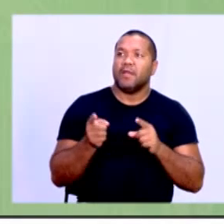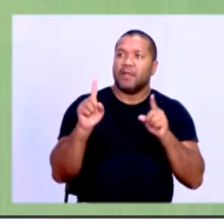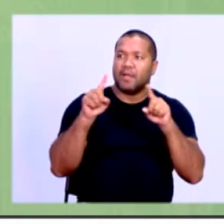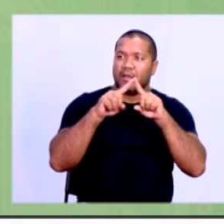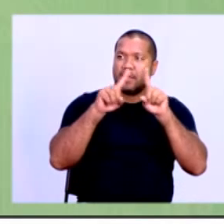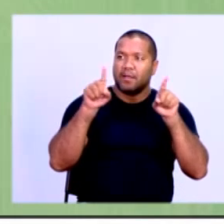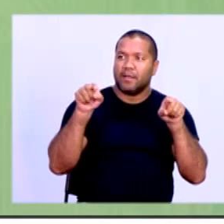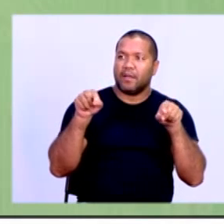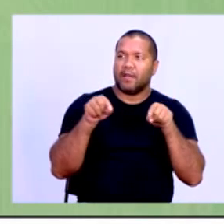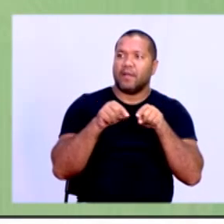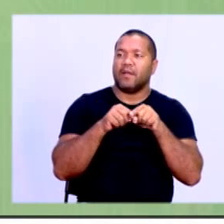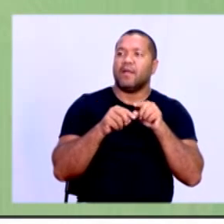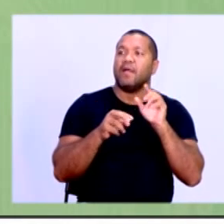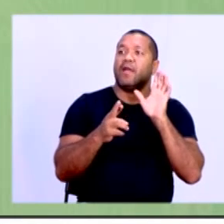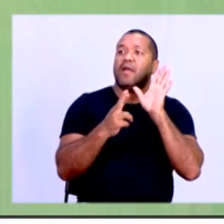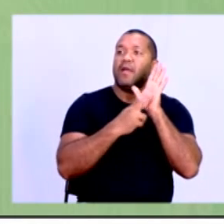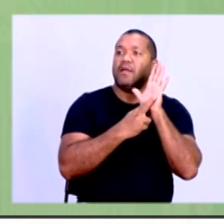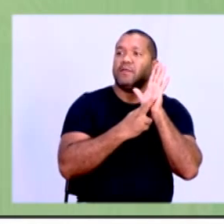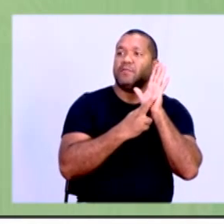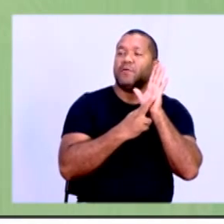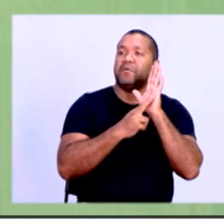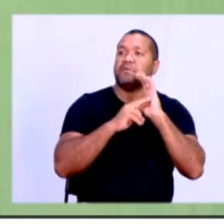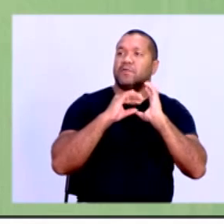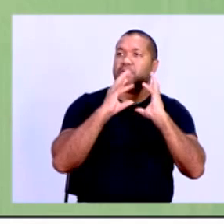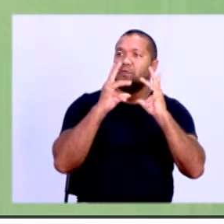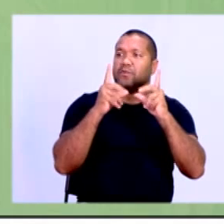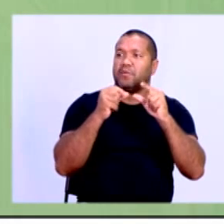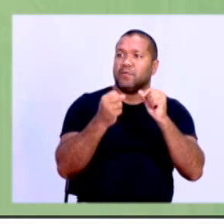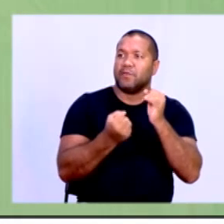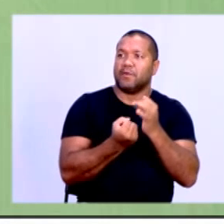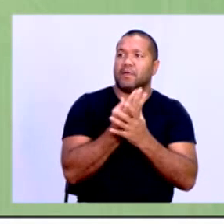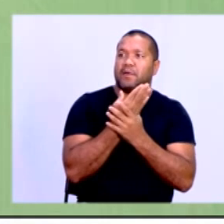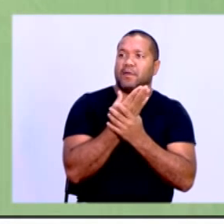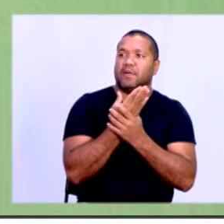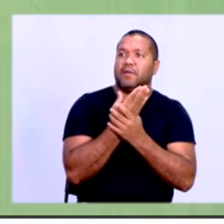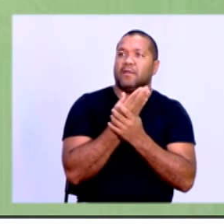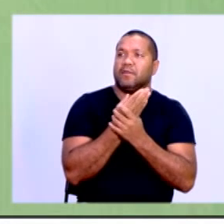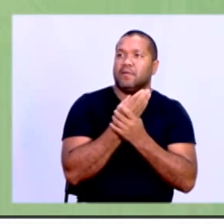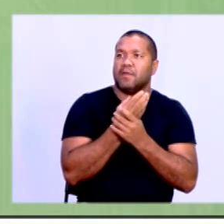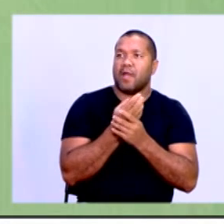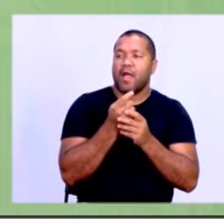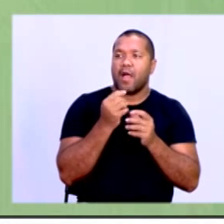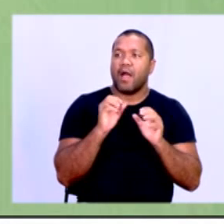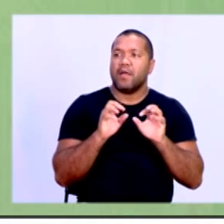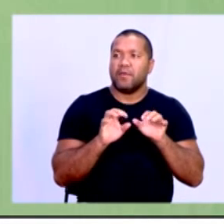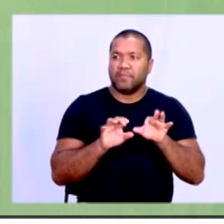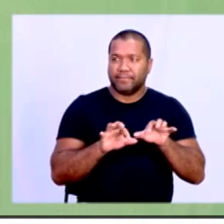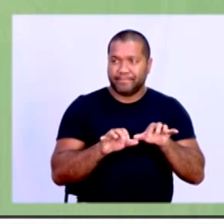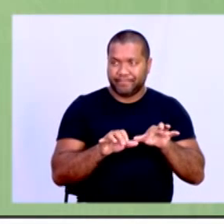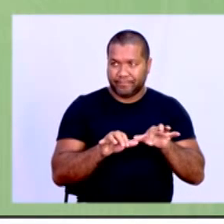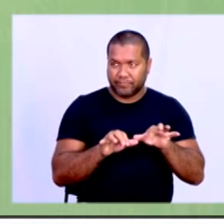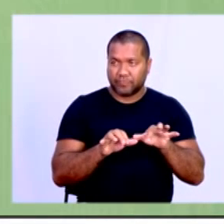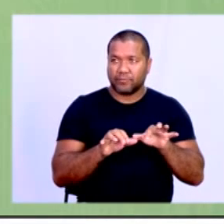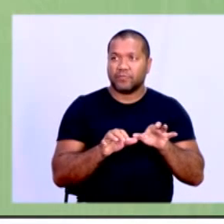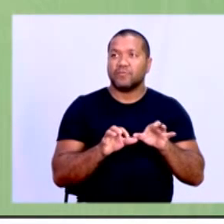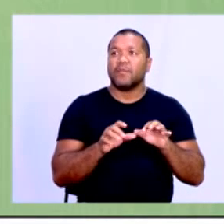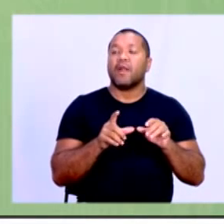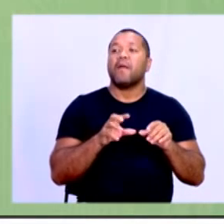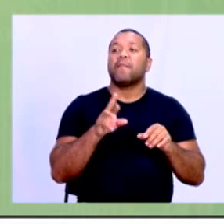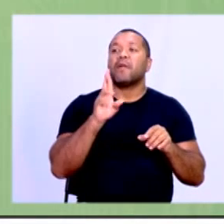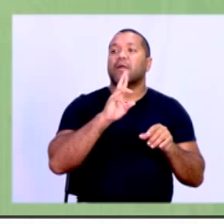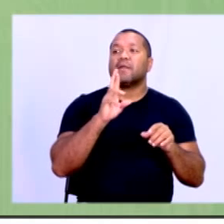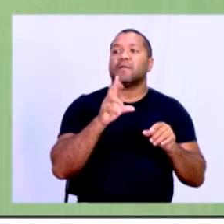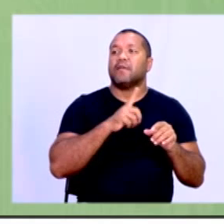dessas páginas, ó. É o resultado delas. Aí eu executo no meu aqui. Esse aqui, para quem tem o